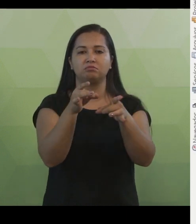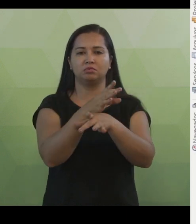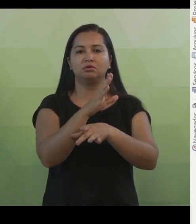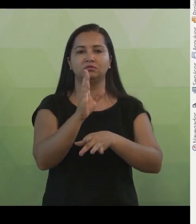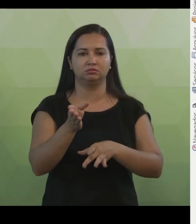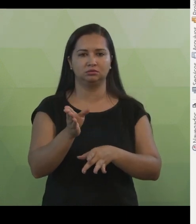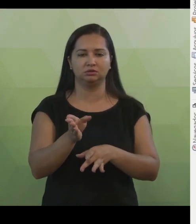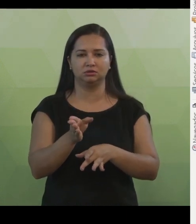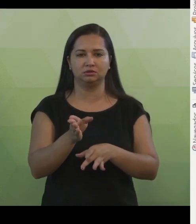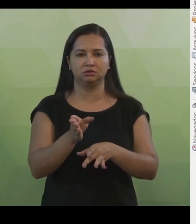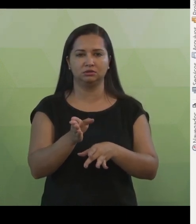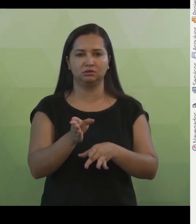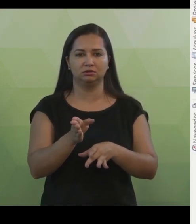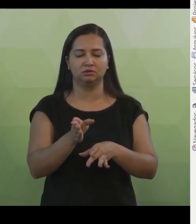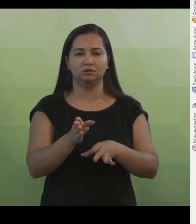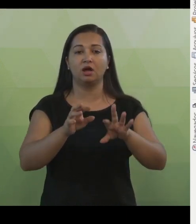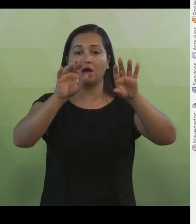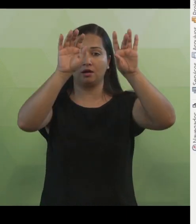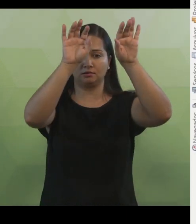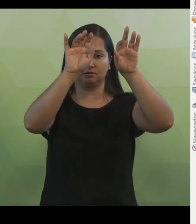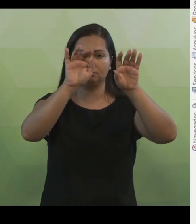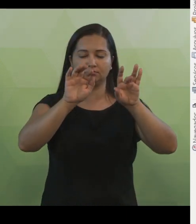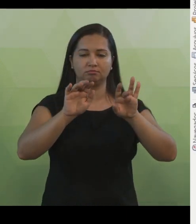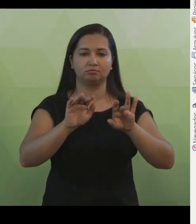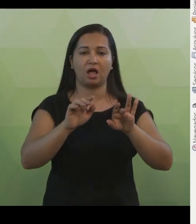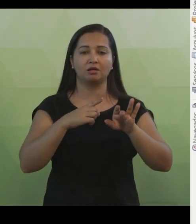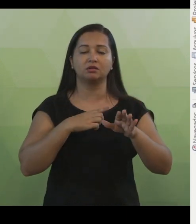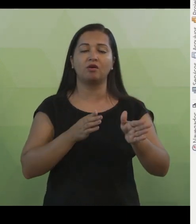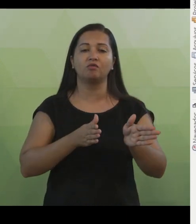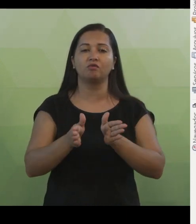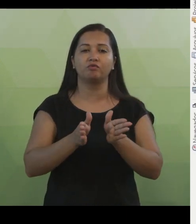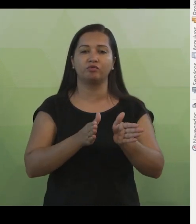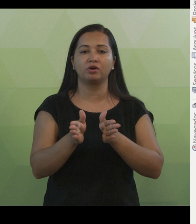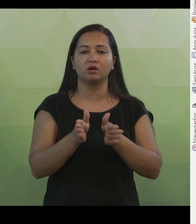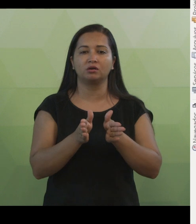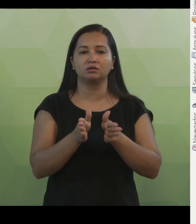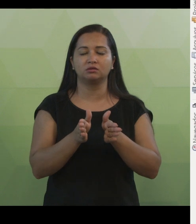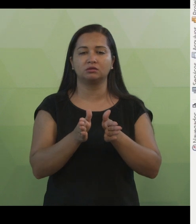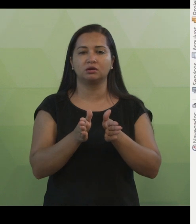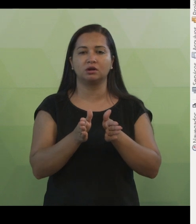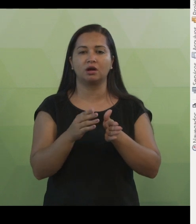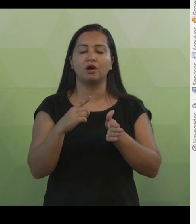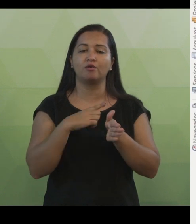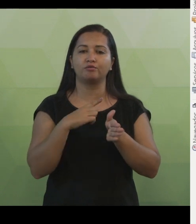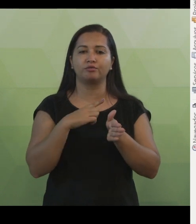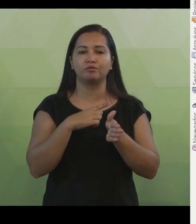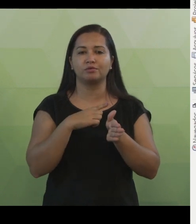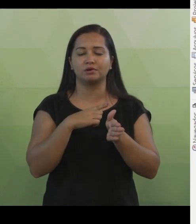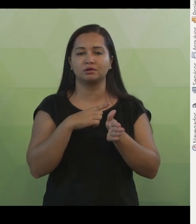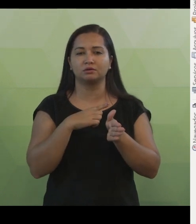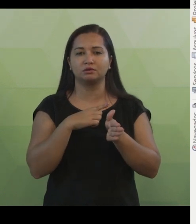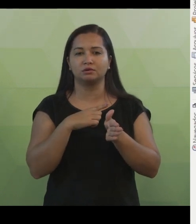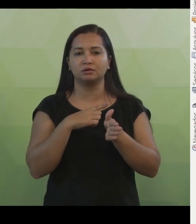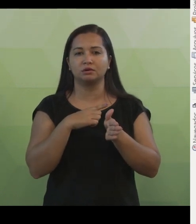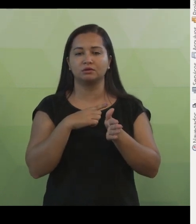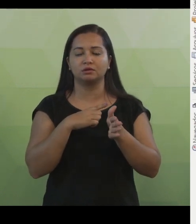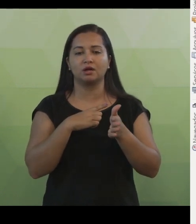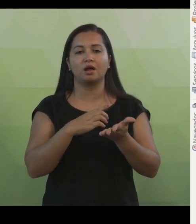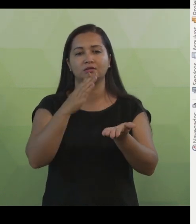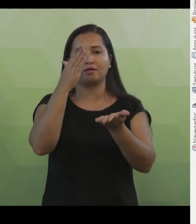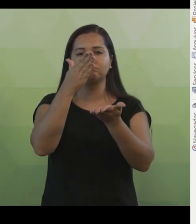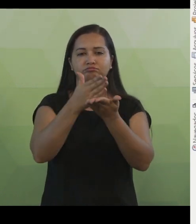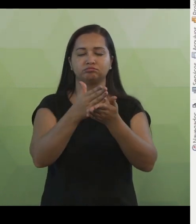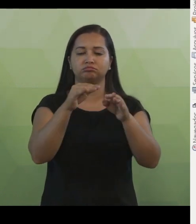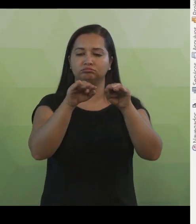após a estrutura do for. Por quê? Isso aqui a gente tem a ideia do escopo de variável. Esse escopo